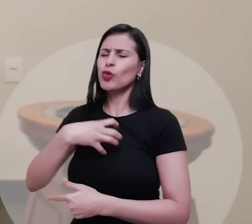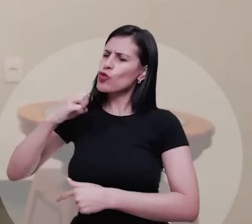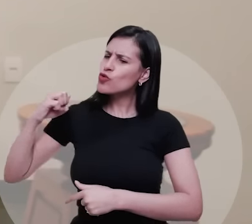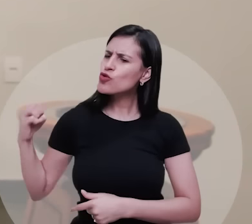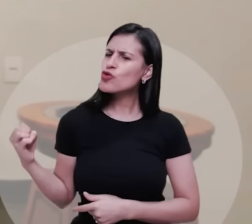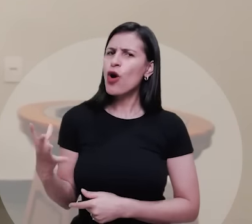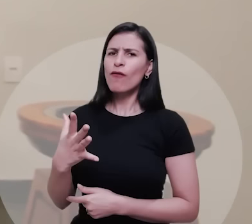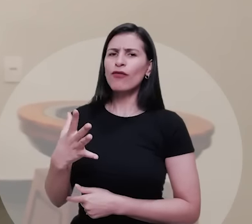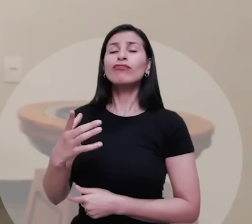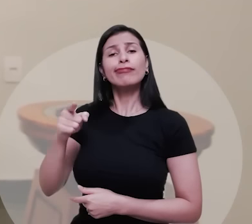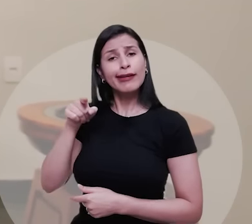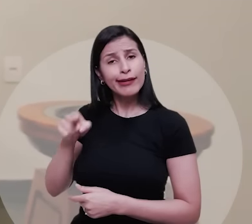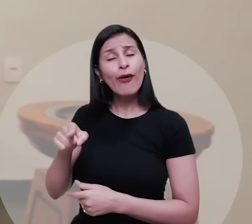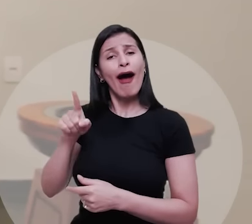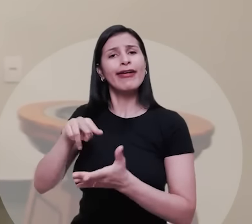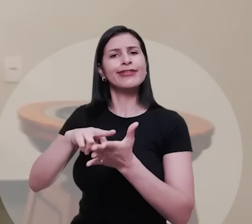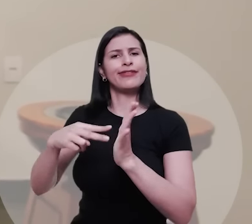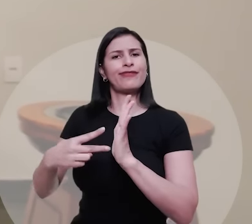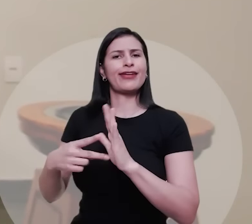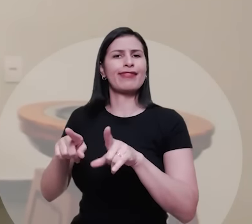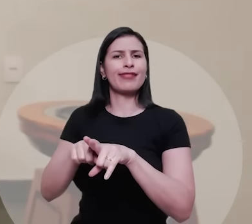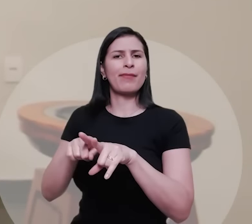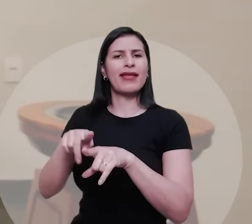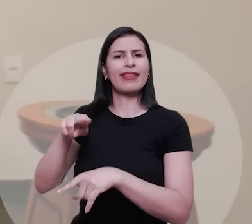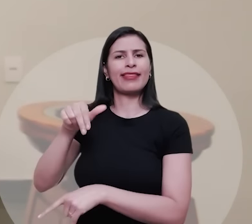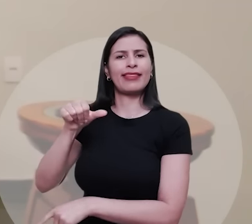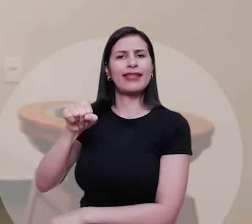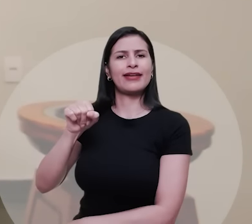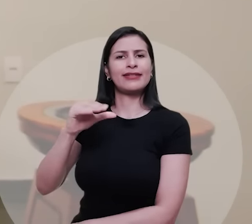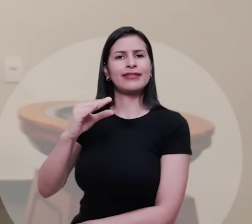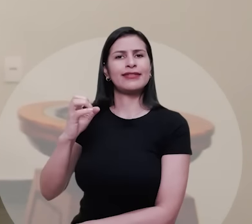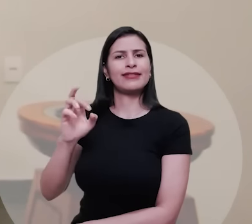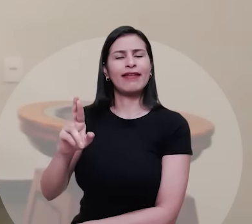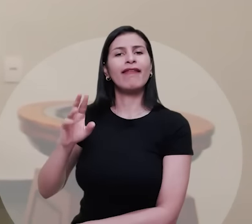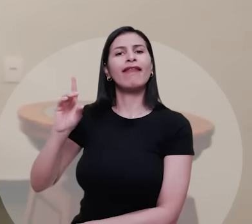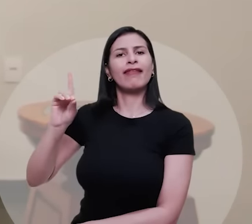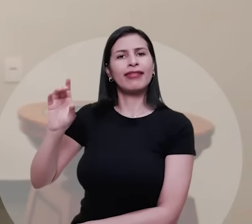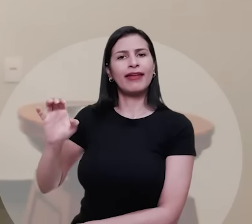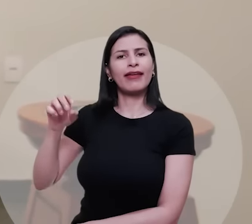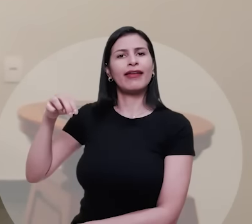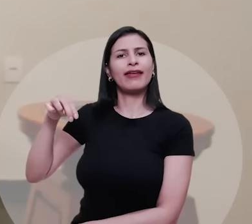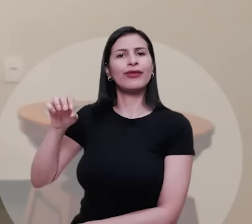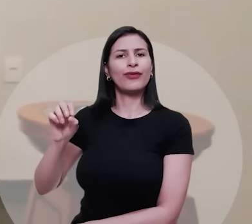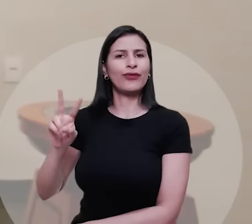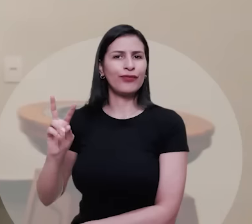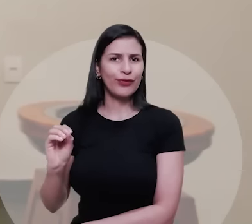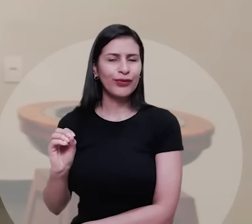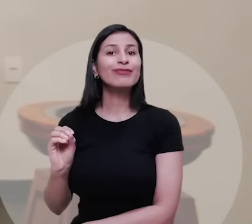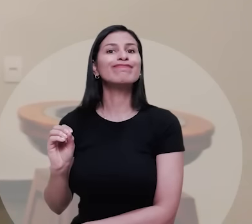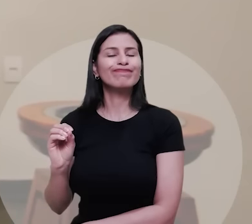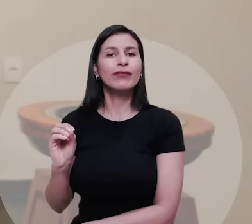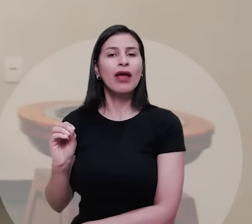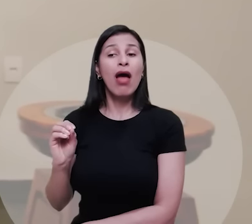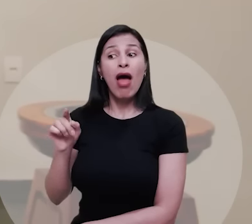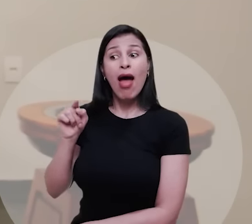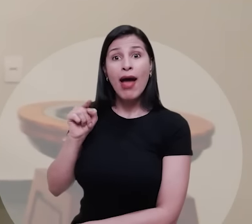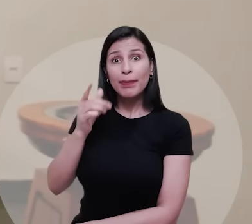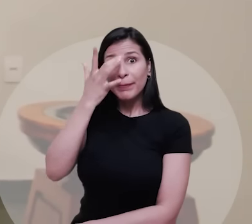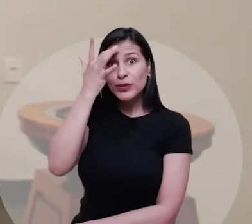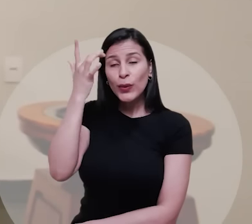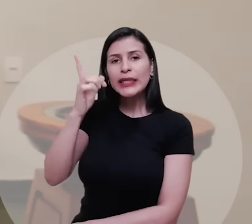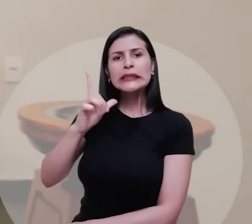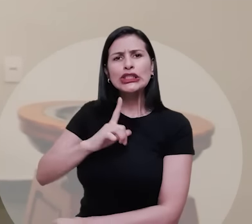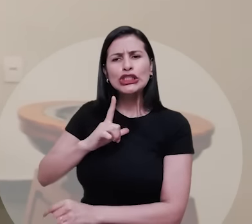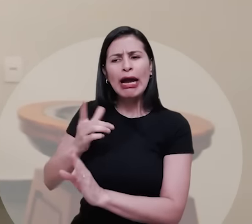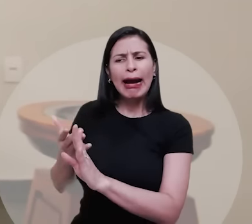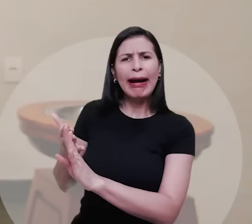pessoa nasceu de novo. Muitas vezes nós dizemos que essa pessoa, que tinha uma vida totalmente